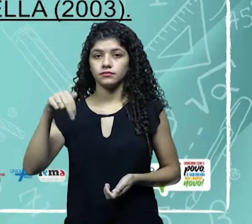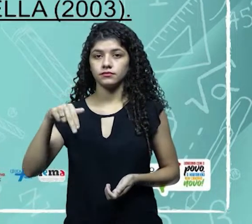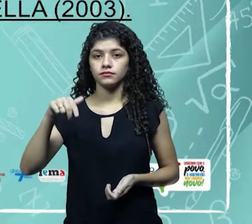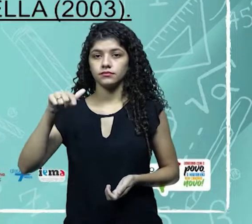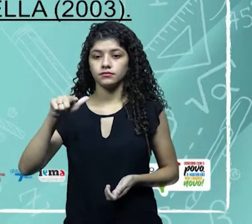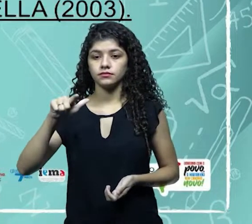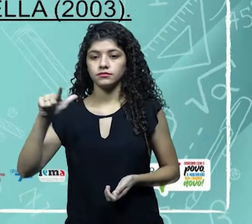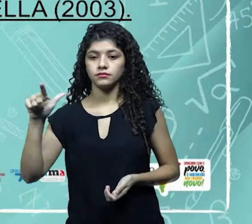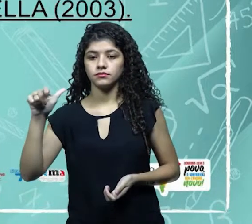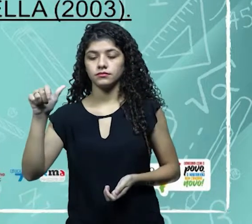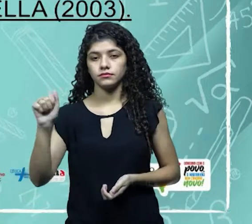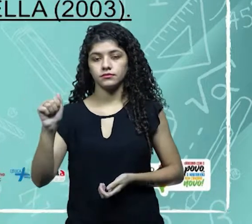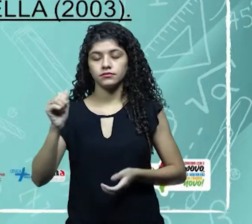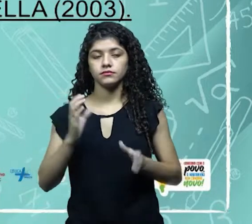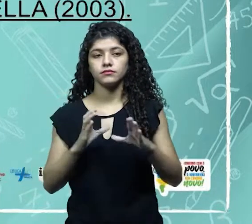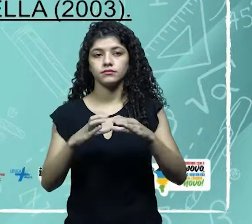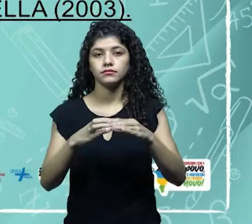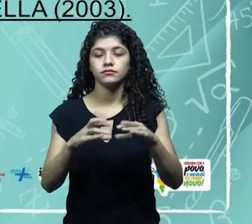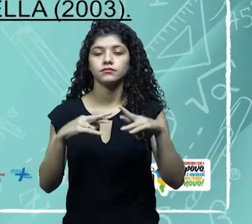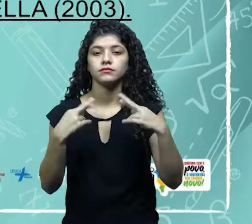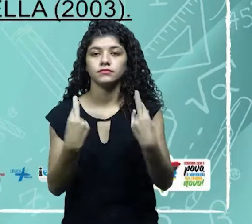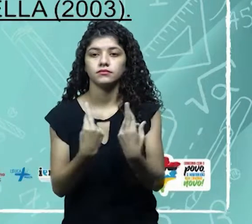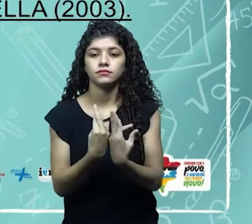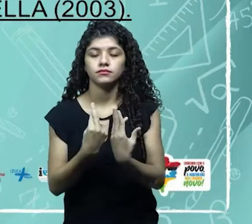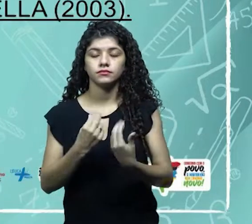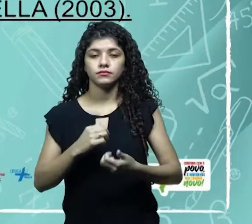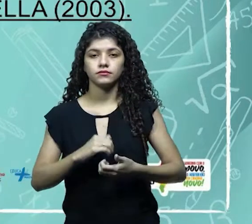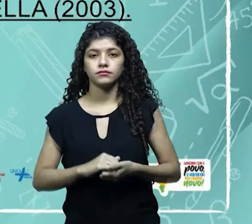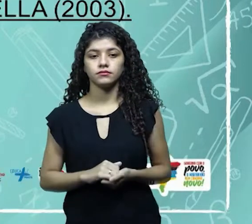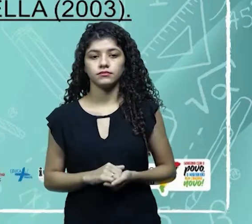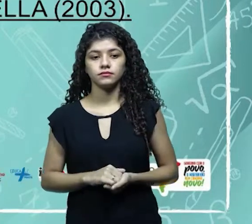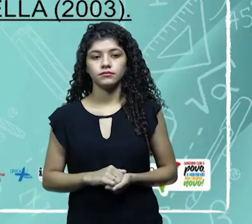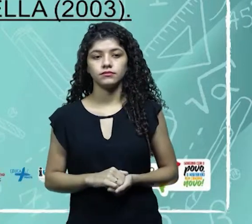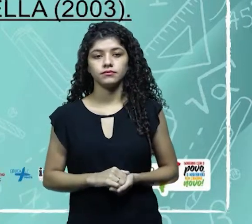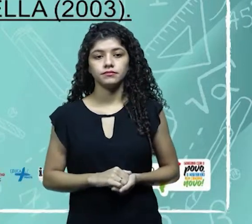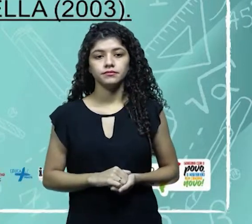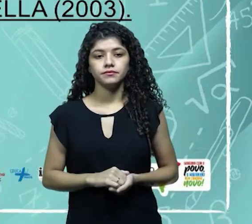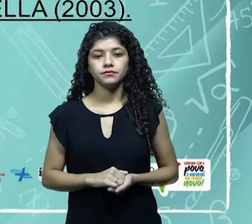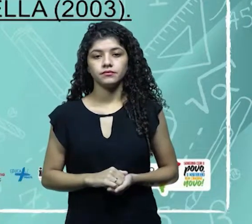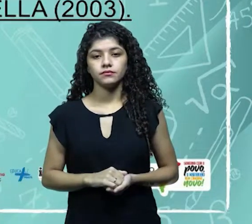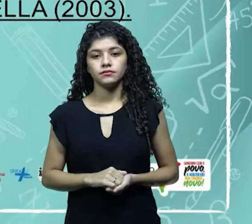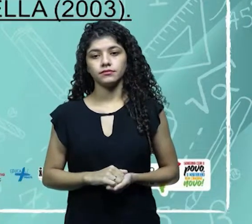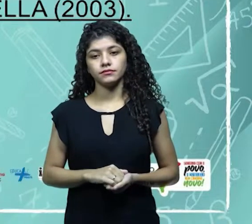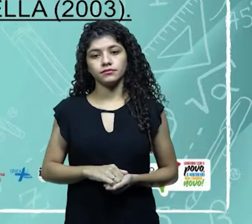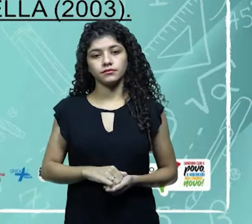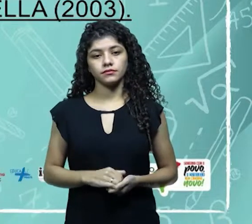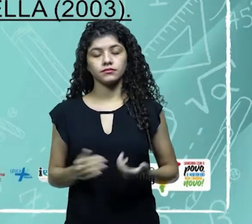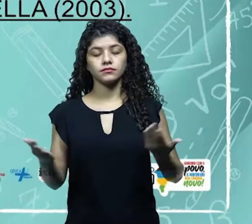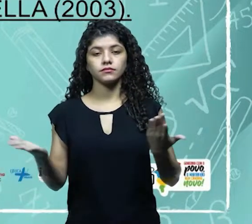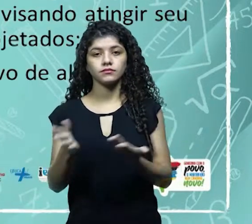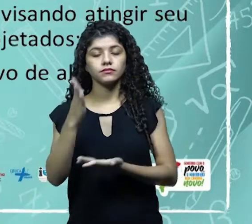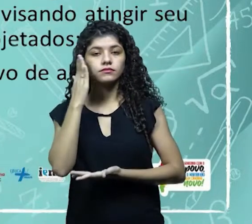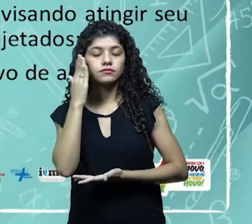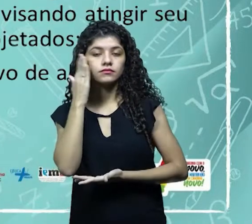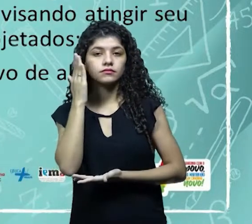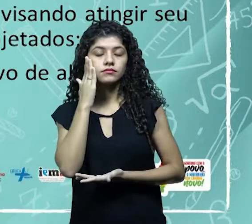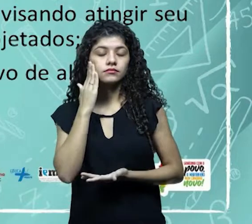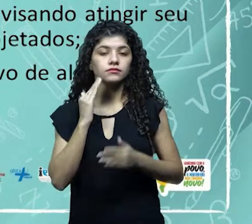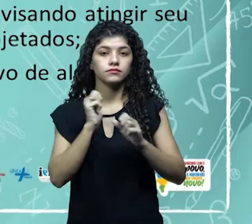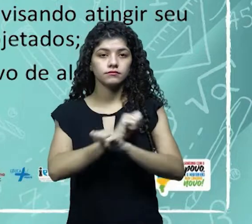é um conceito da janela né ela falar dessa questão de reunião concentração formal